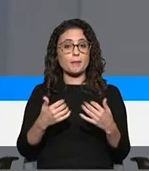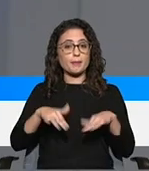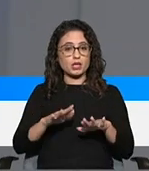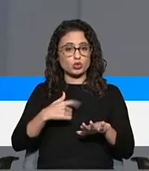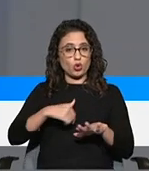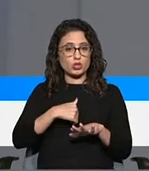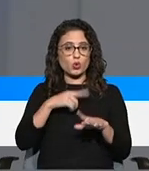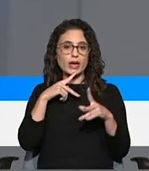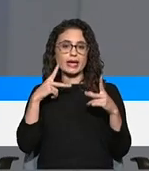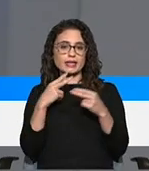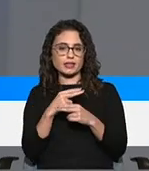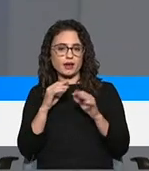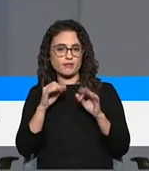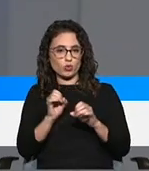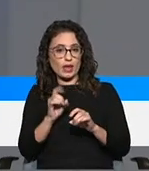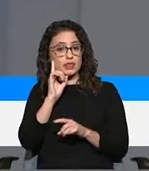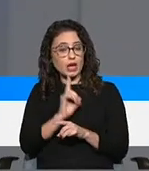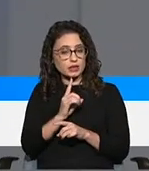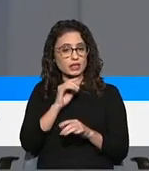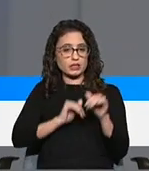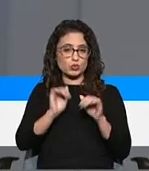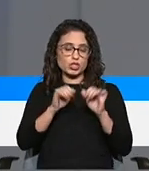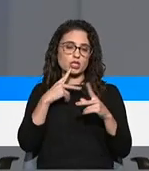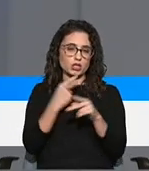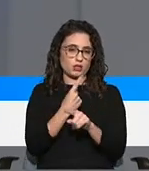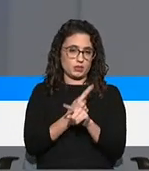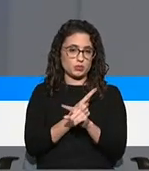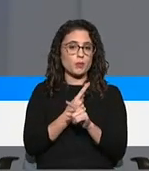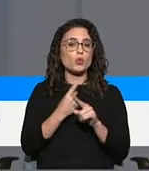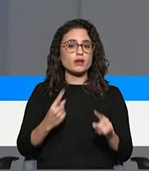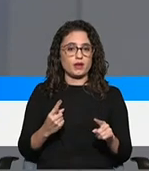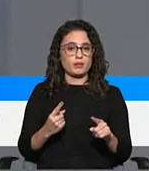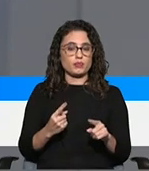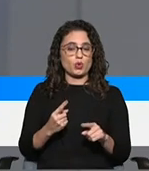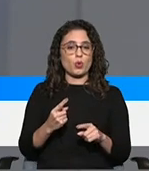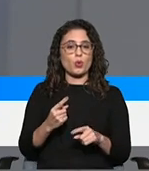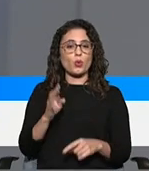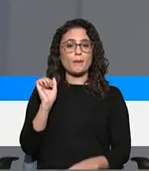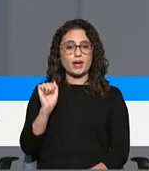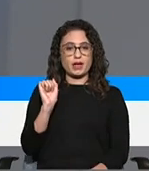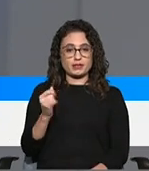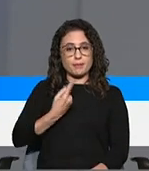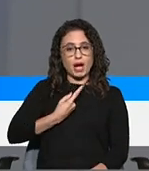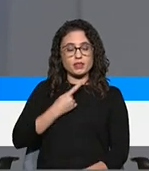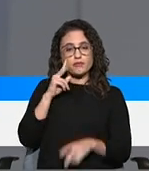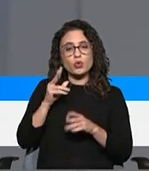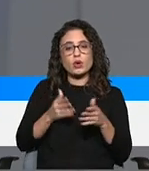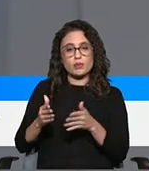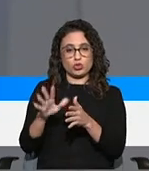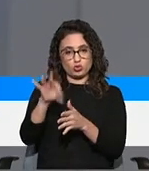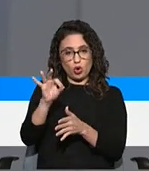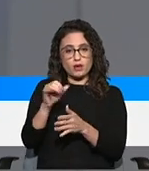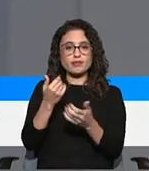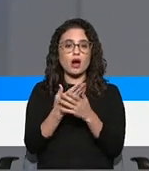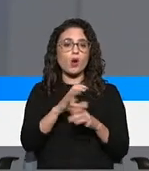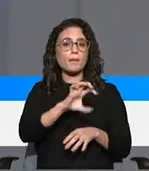criticar a data das eleições uma vez que eh não obstante o PS tenha que encontrar o seu caminho o país fica em suspenso durante